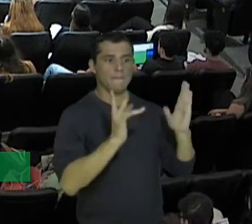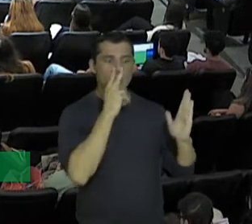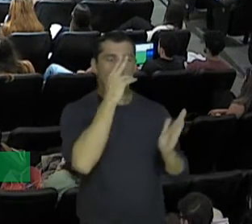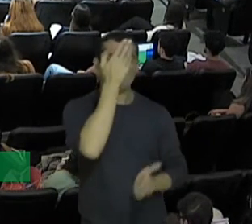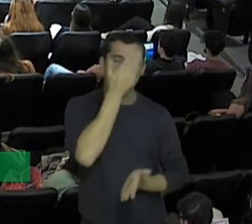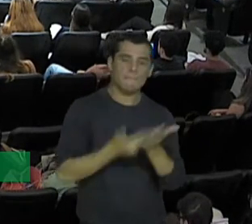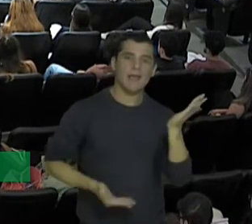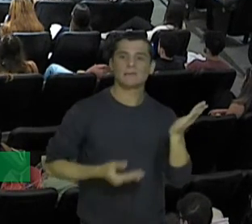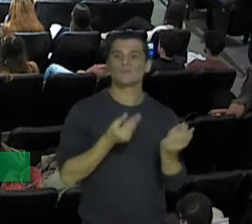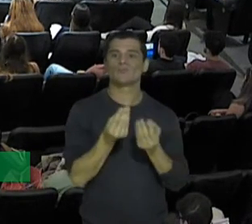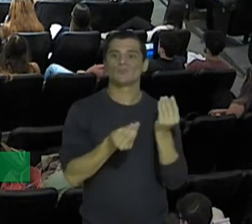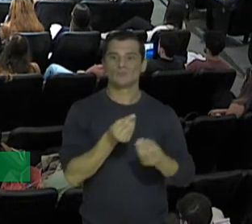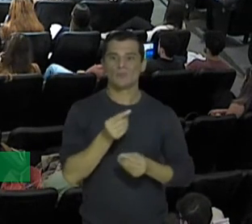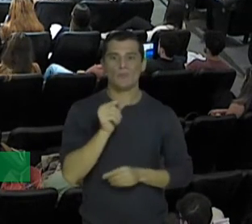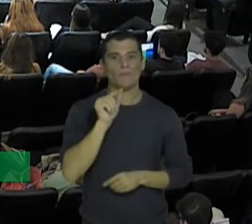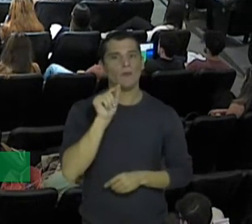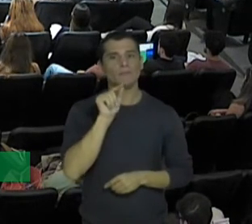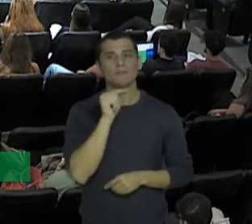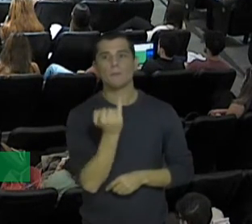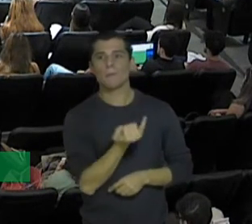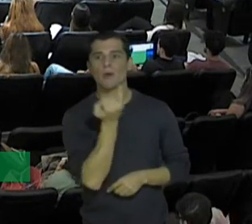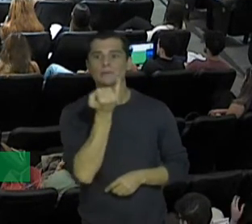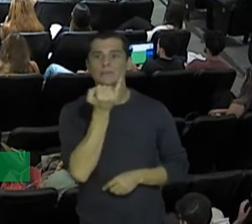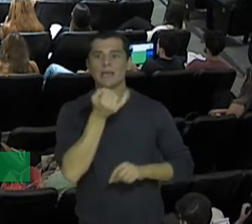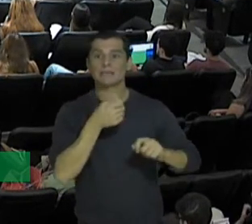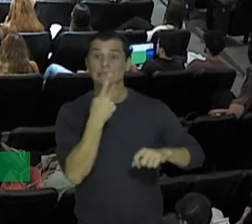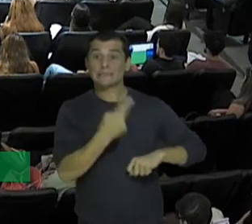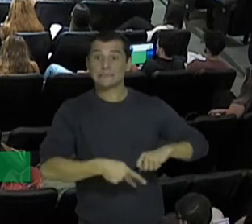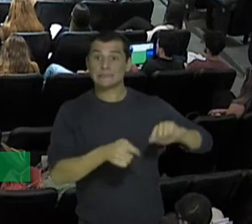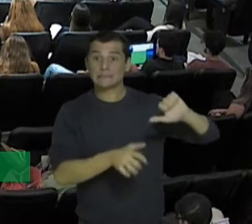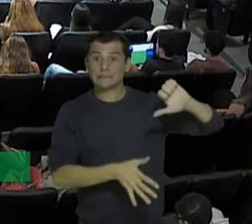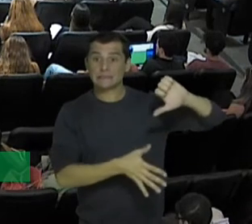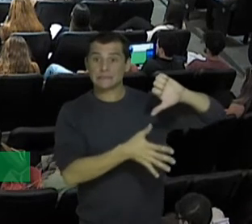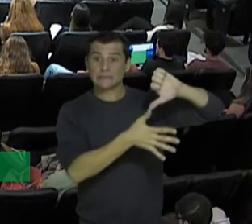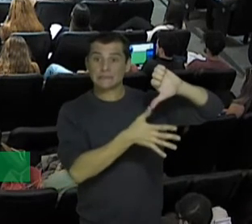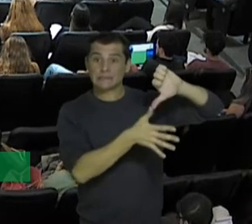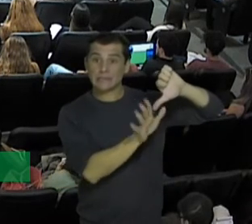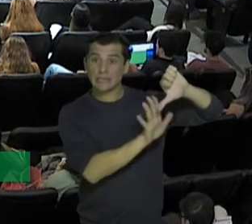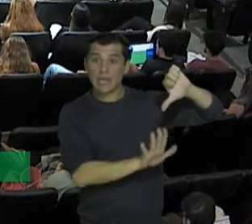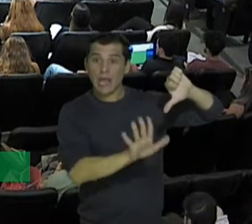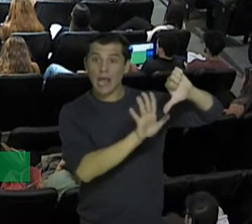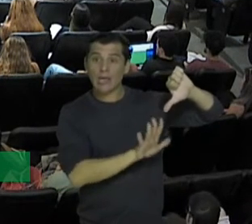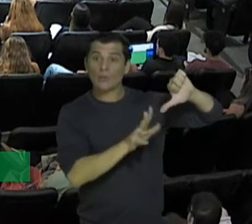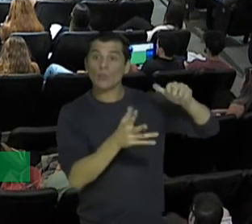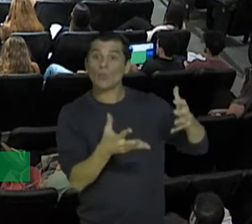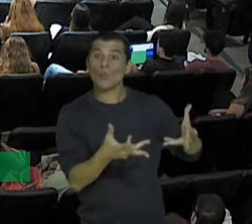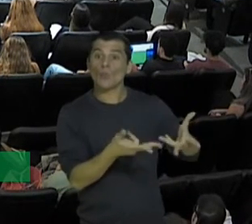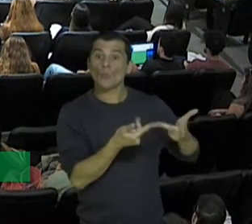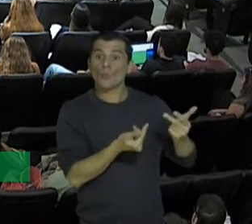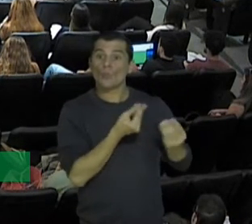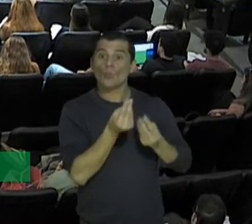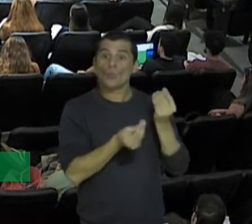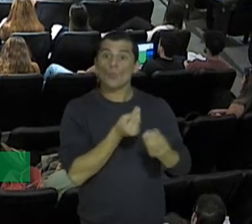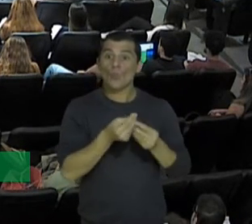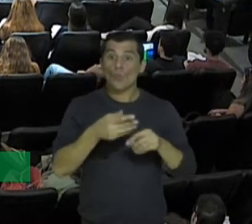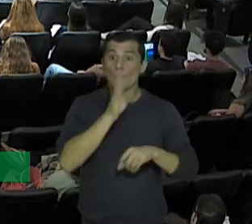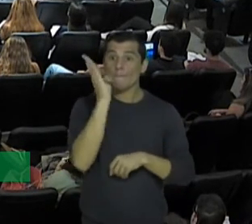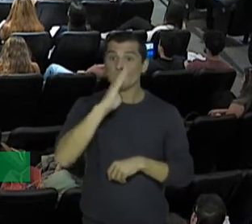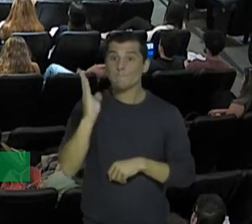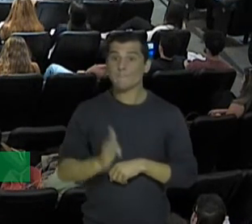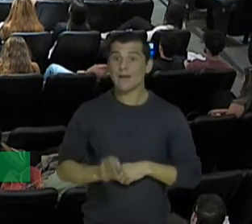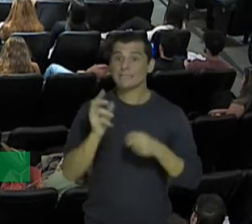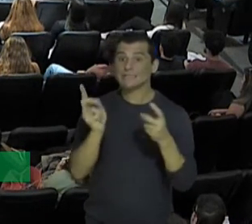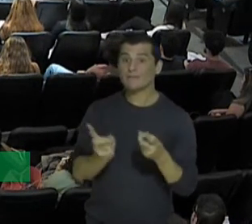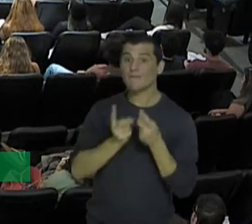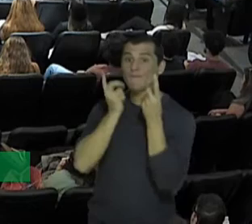da importância dos países sul-americanos na qualidade de mercados paraas exportações do Brasil sobretudo